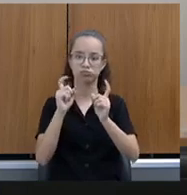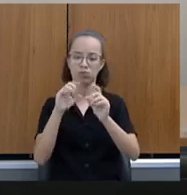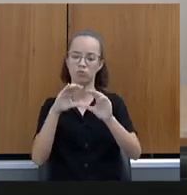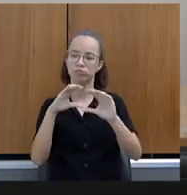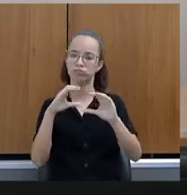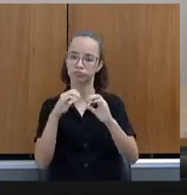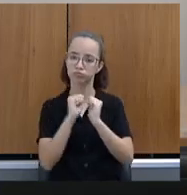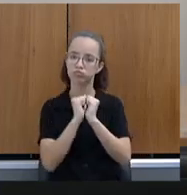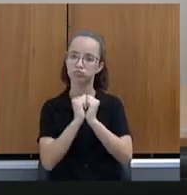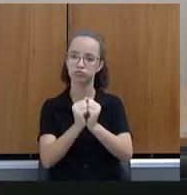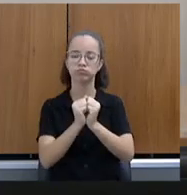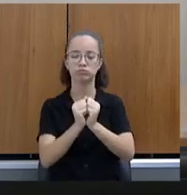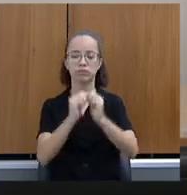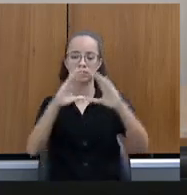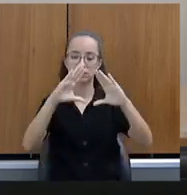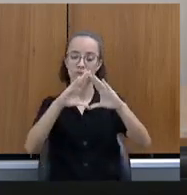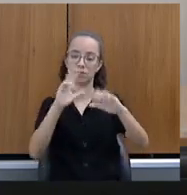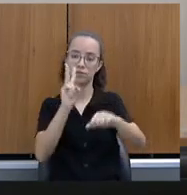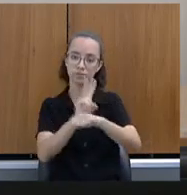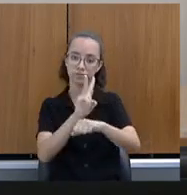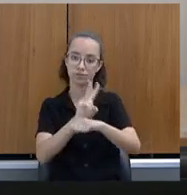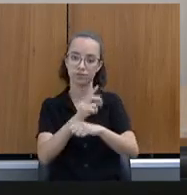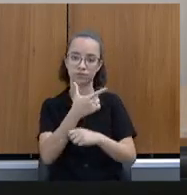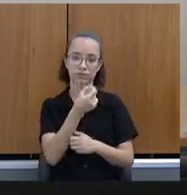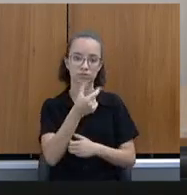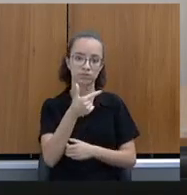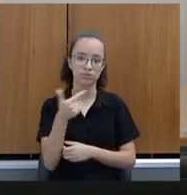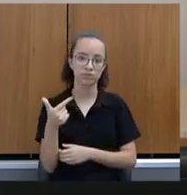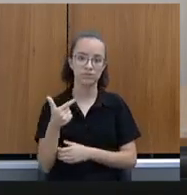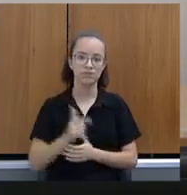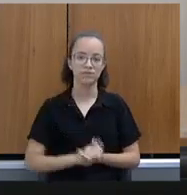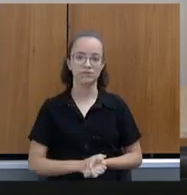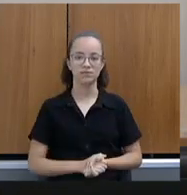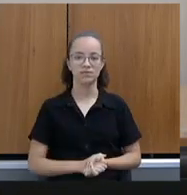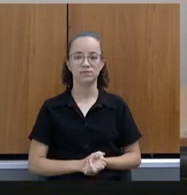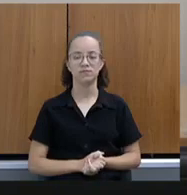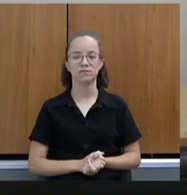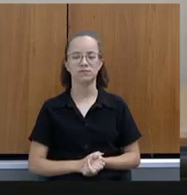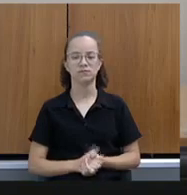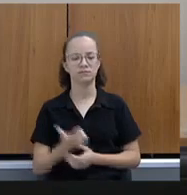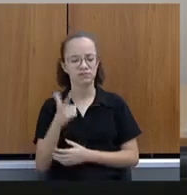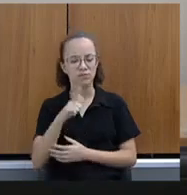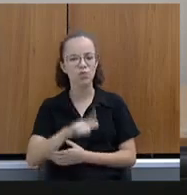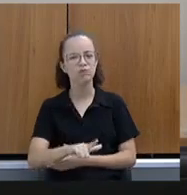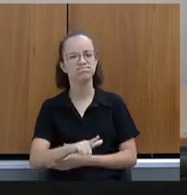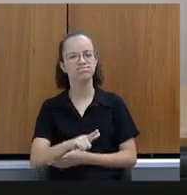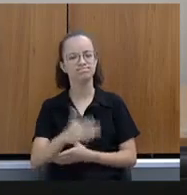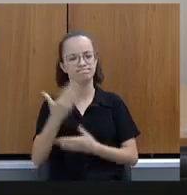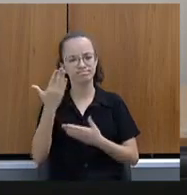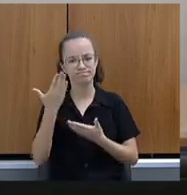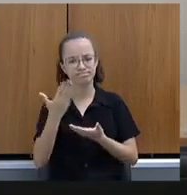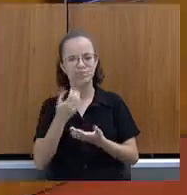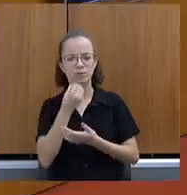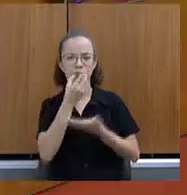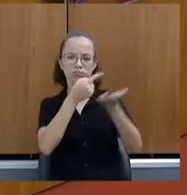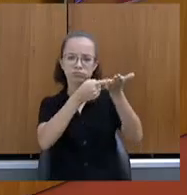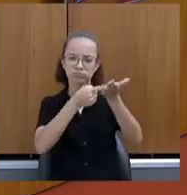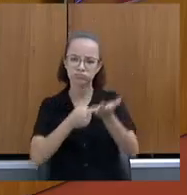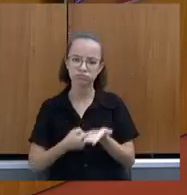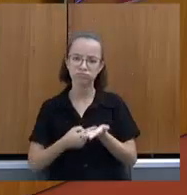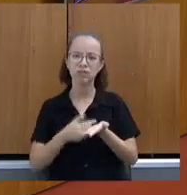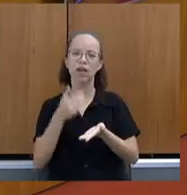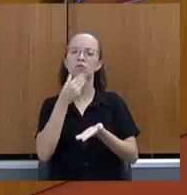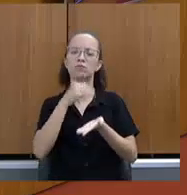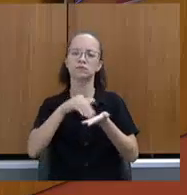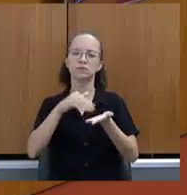da Assembleia fiscaliza 2022 né novamente dar as boas vindas aí ao nosso secretário Leônidas